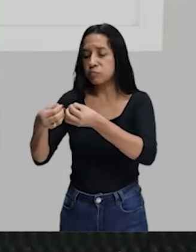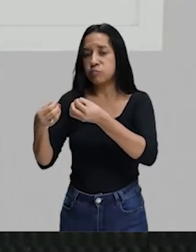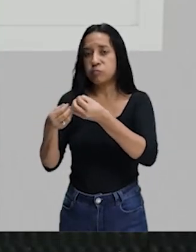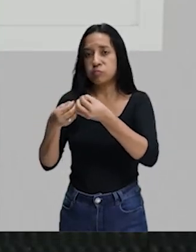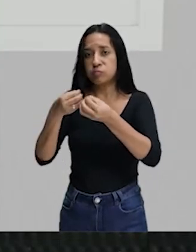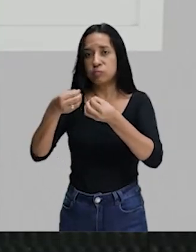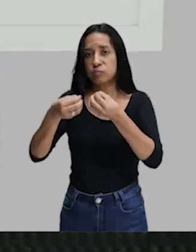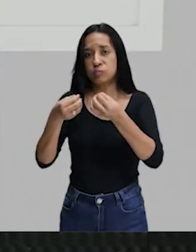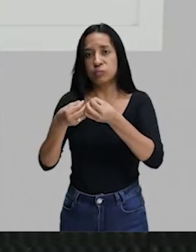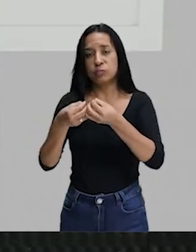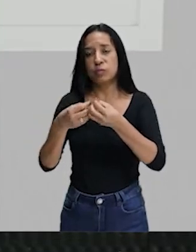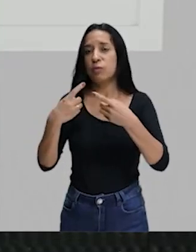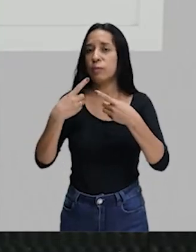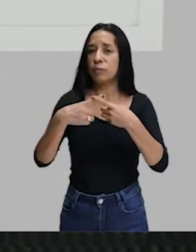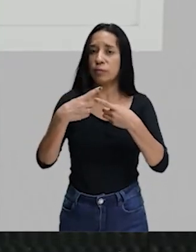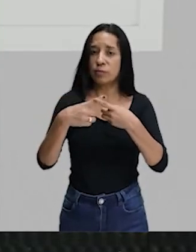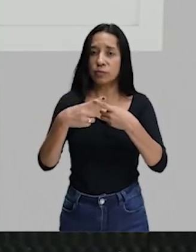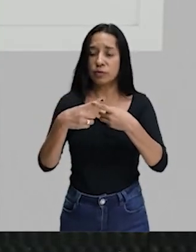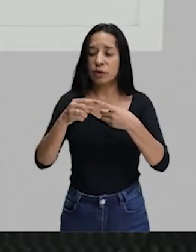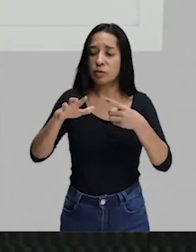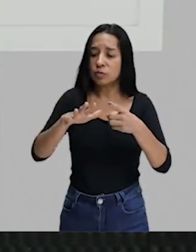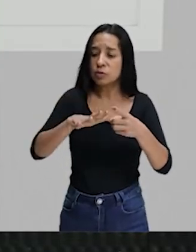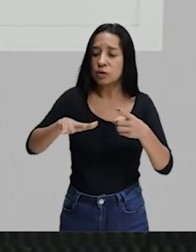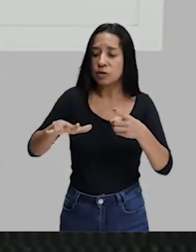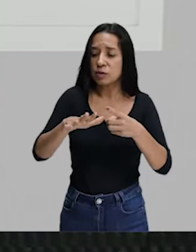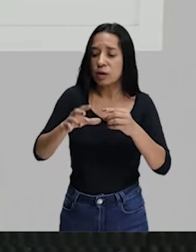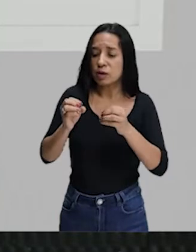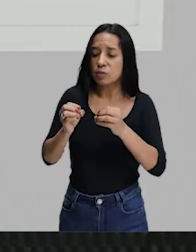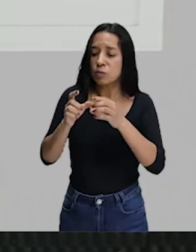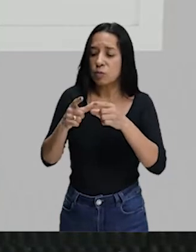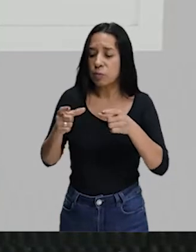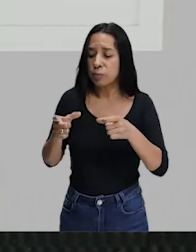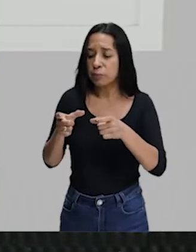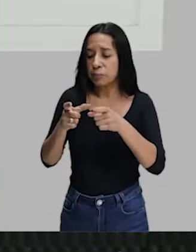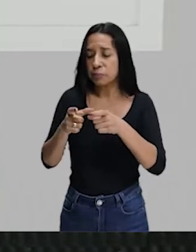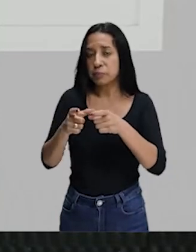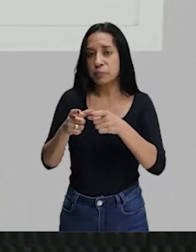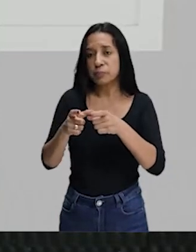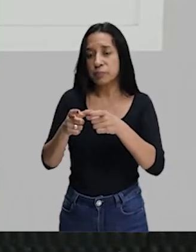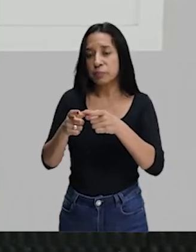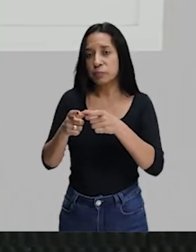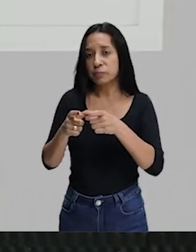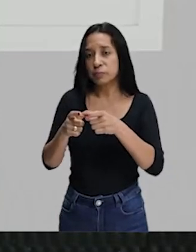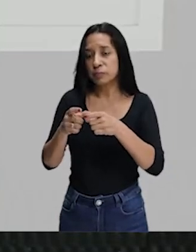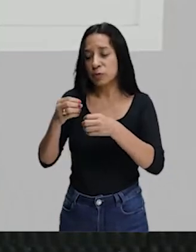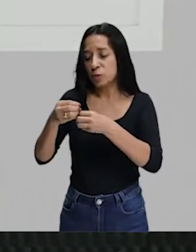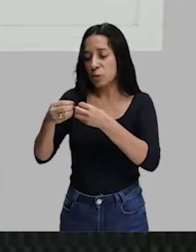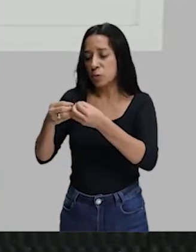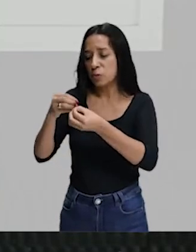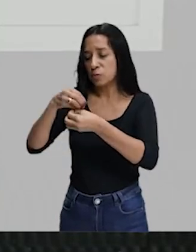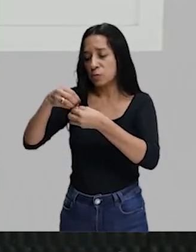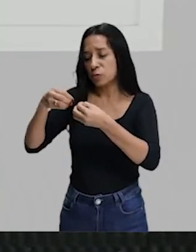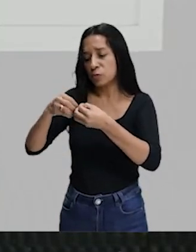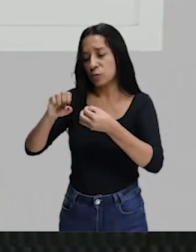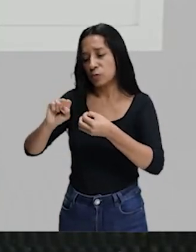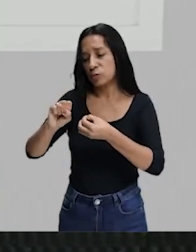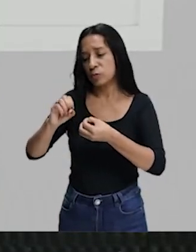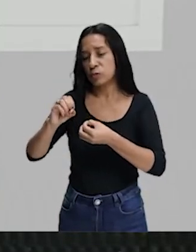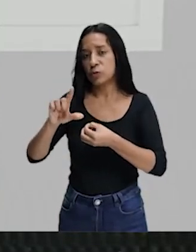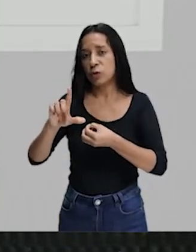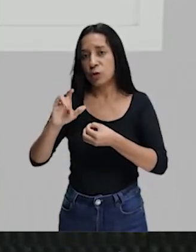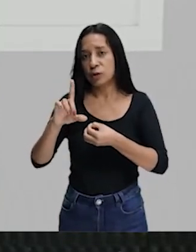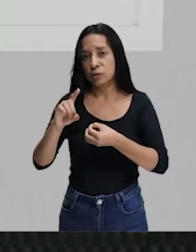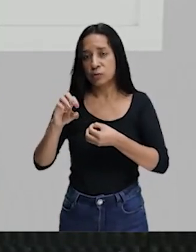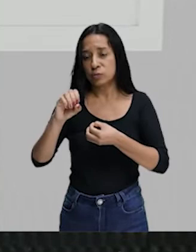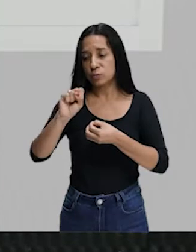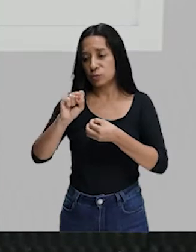ok? Justamente por conta do espaço que é muito pequeno. Essas moléculas, lembre-se que é um sólido. No sólido as moléculas